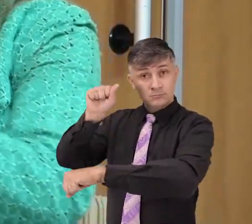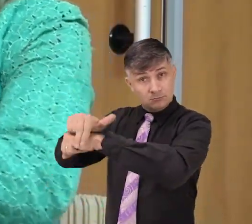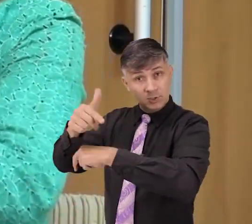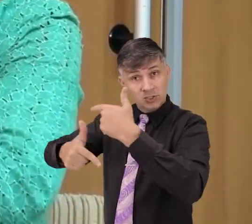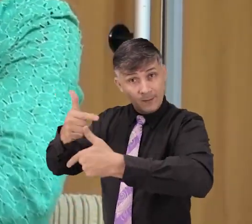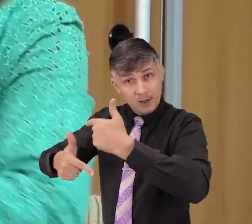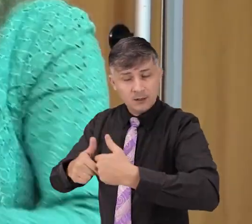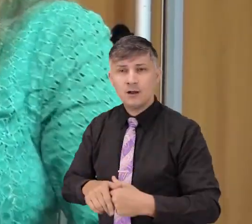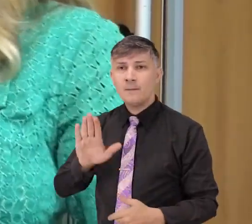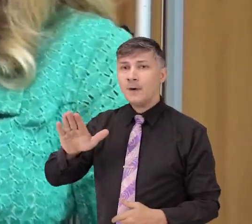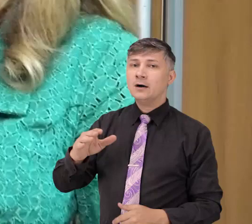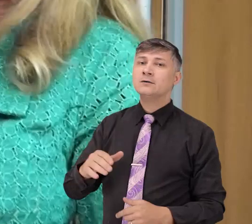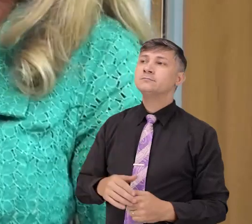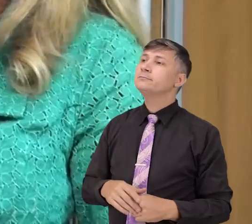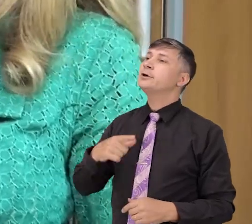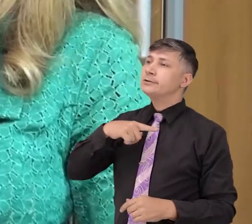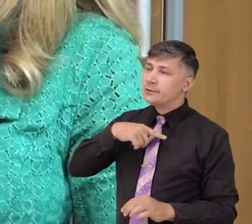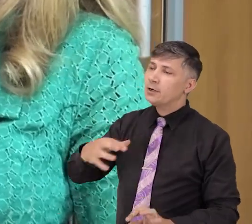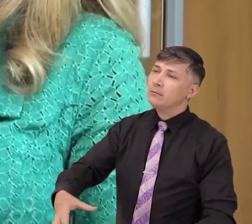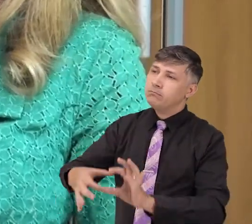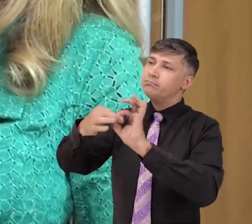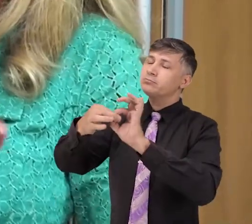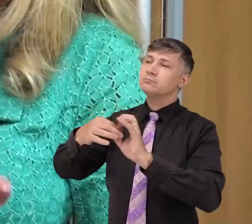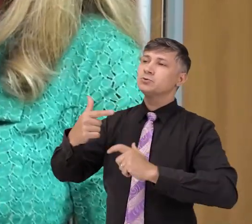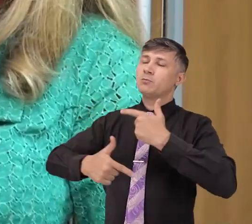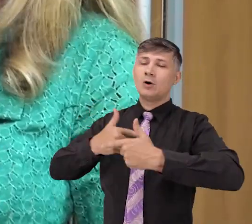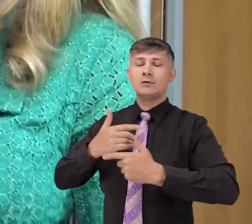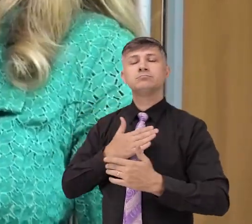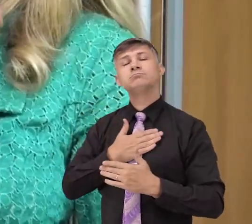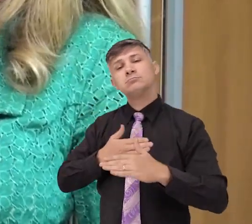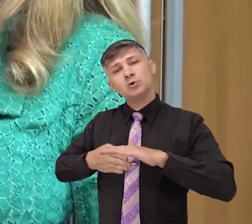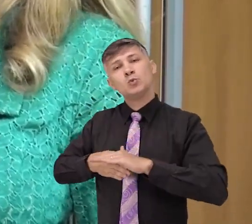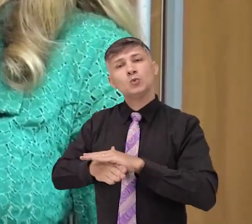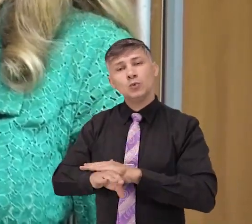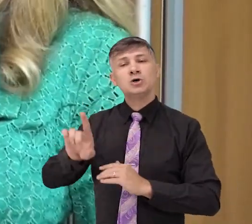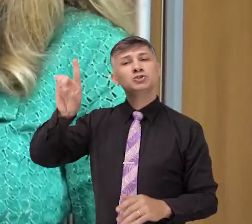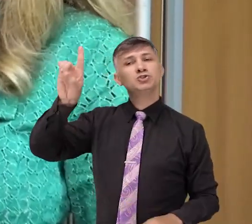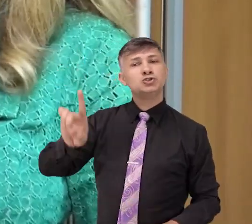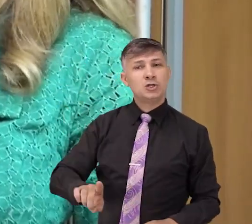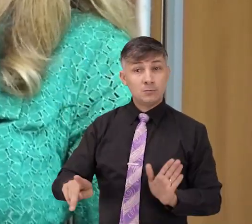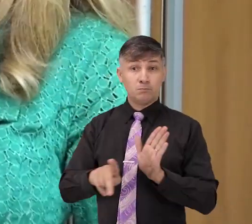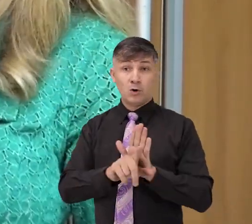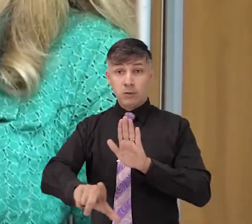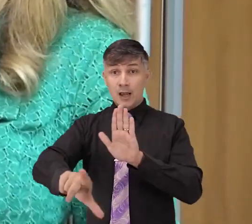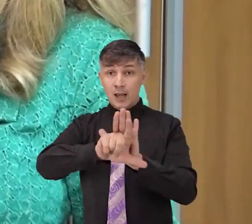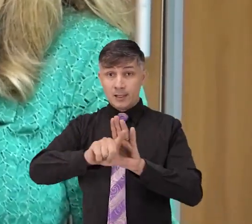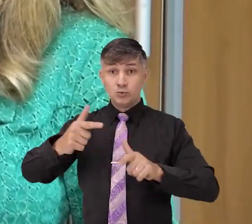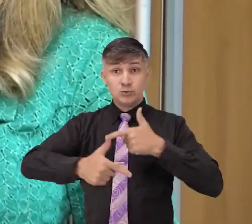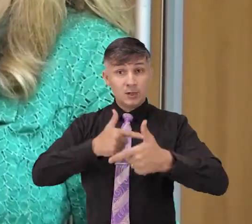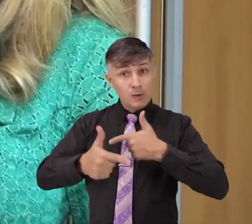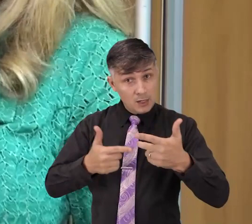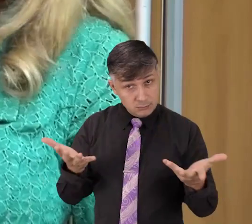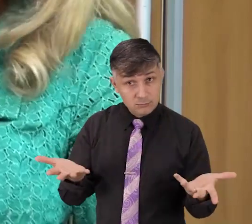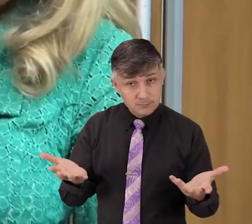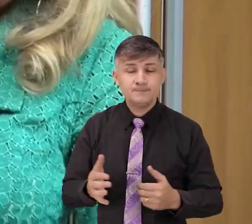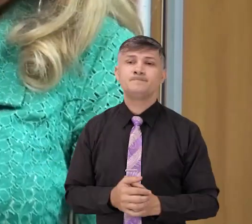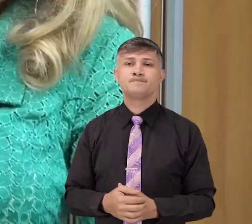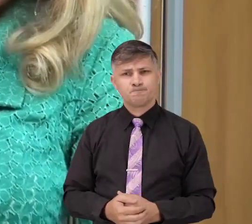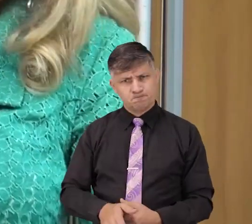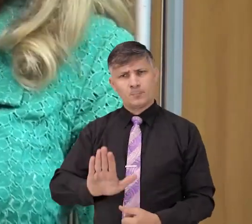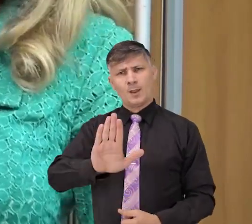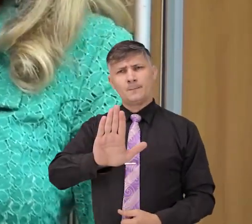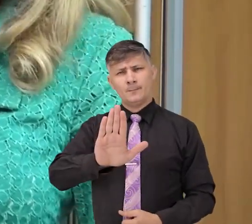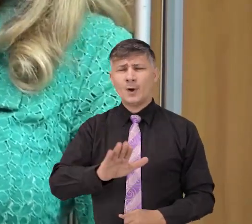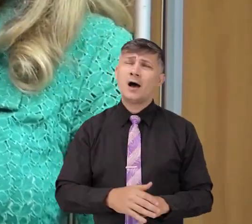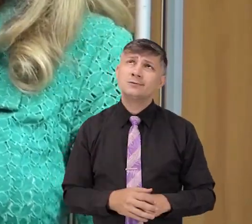da subordinação é que você vai estabelecendo o vínculo de emprego e daí os direitos que estão na legislação do trabalho.